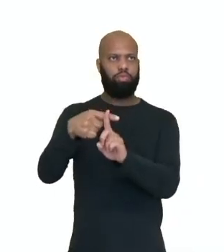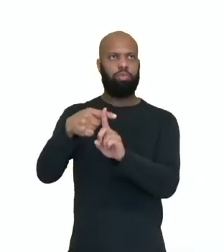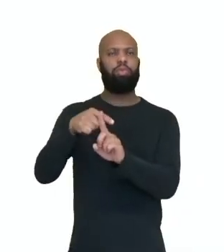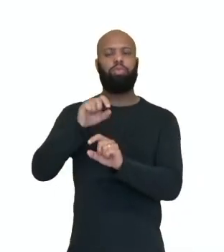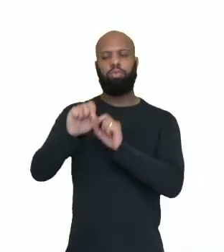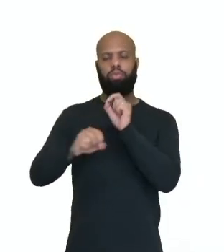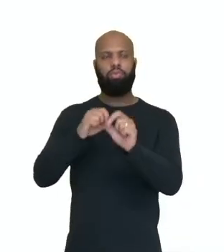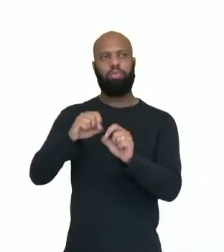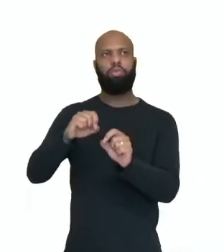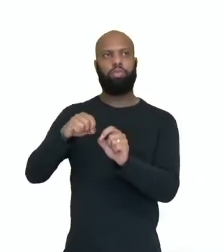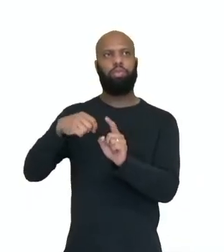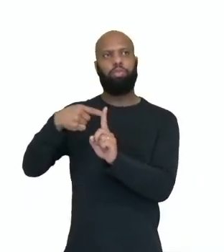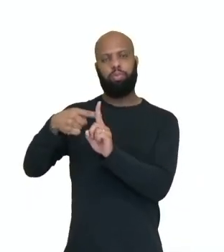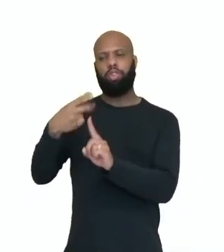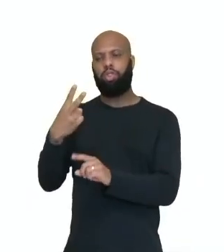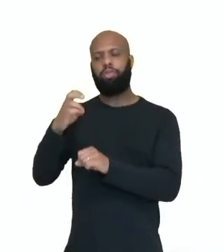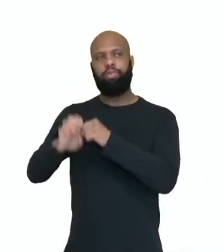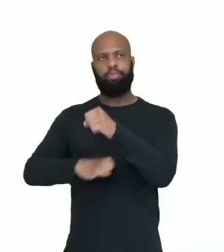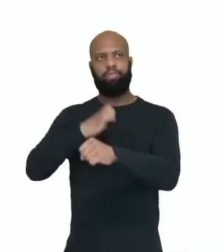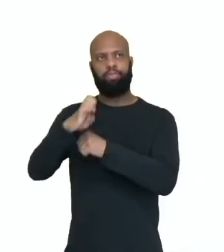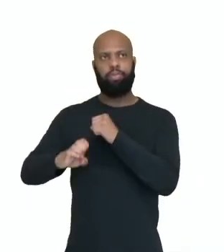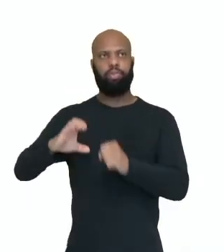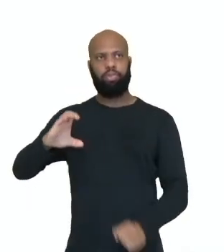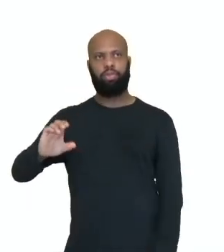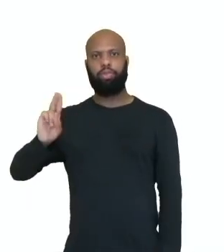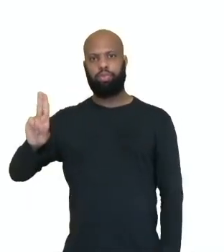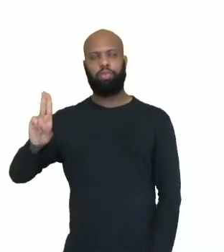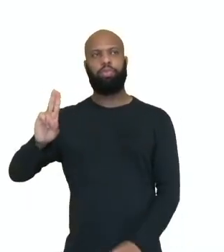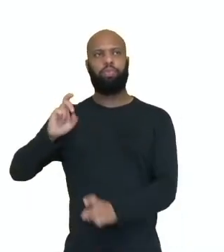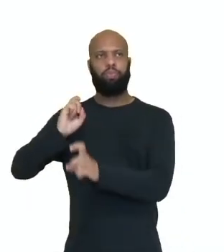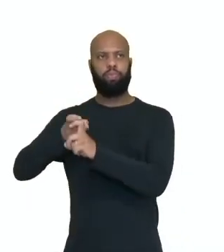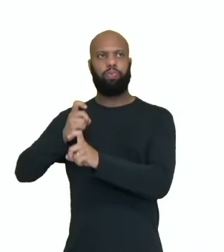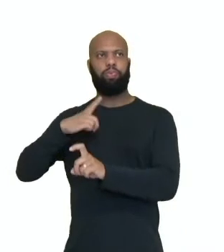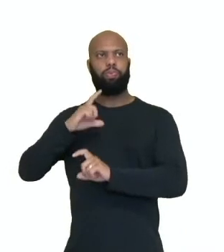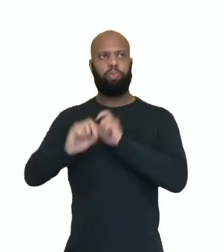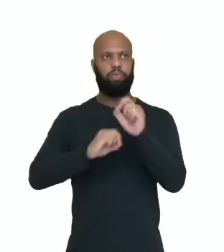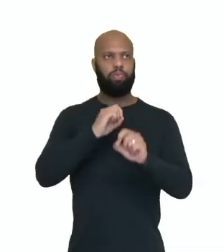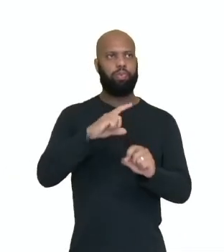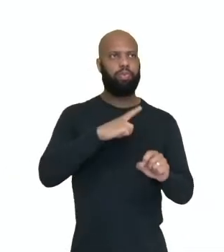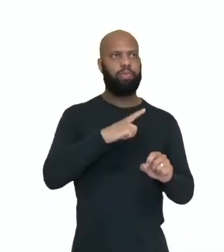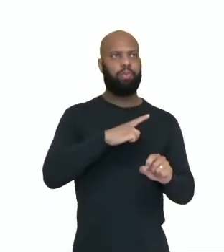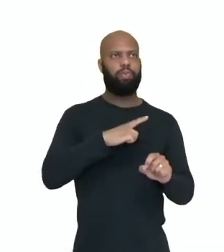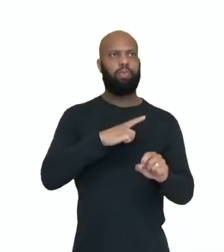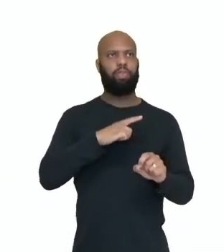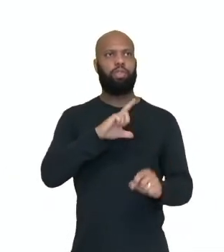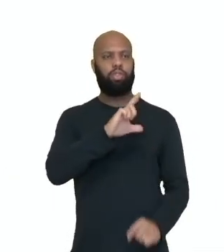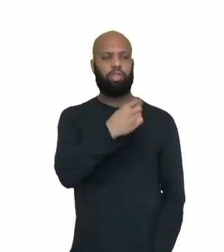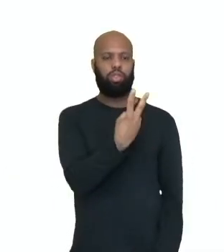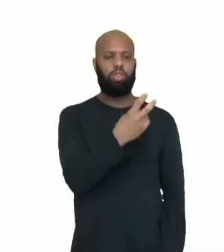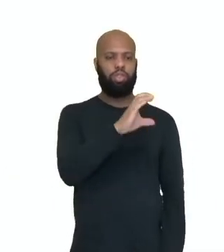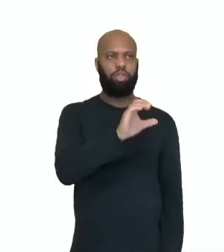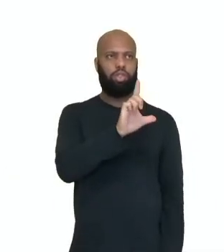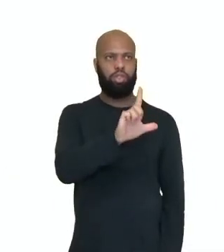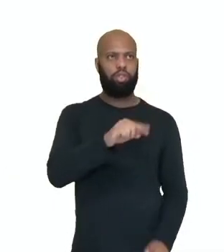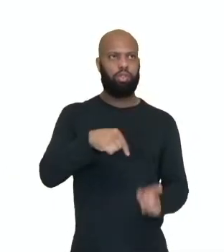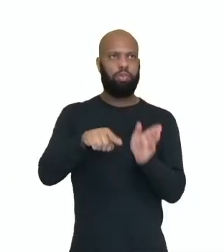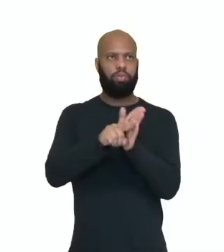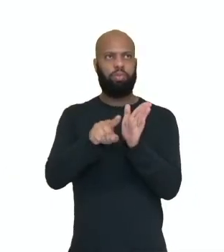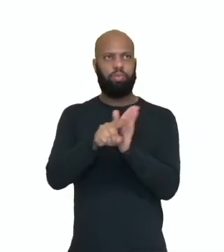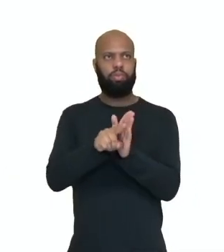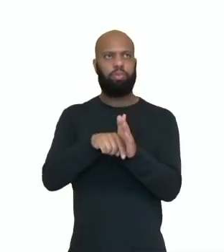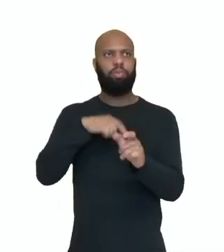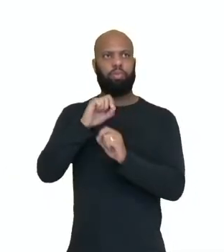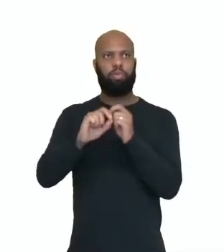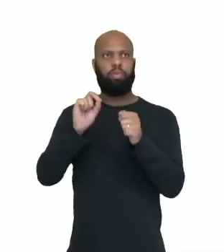nosso cobre sólido, Cu sólido. E a reação de oxidação, 2Cl- aquoso,